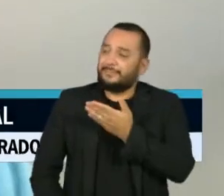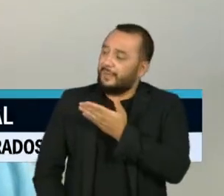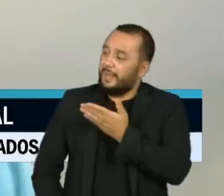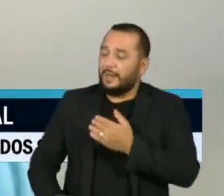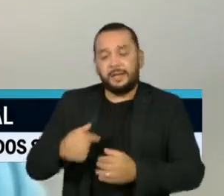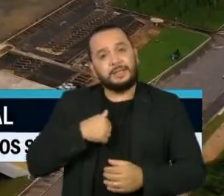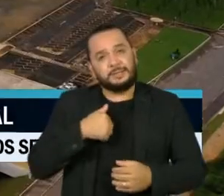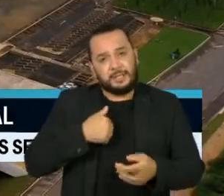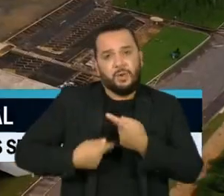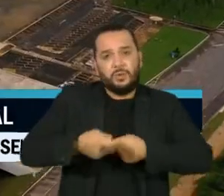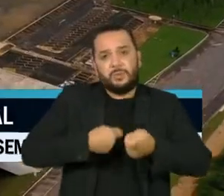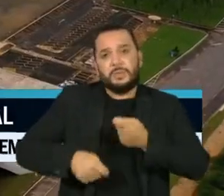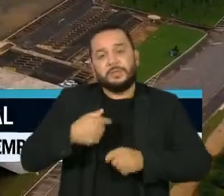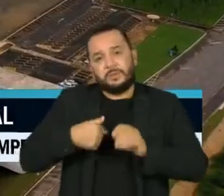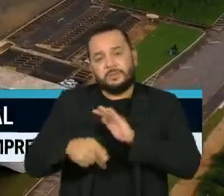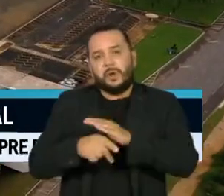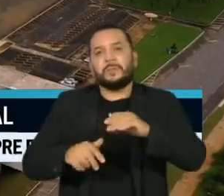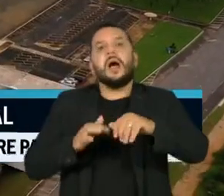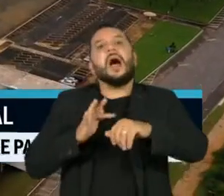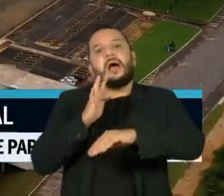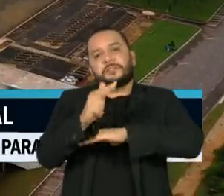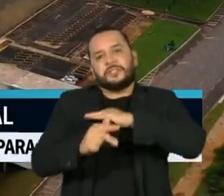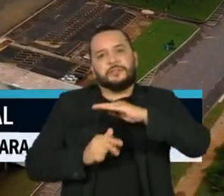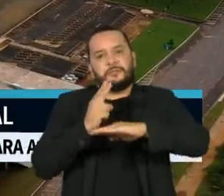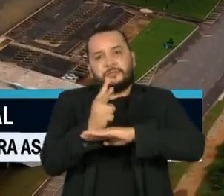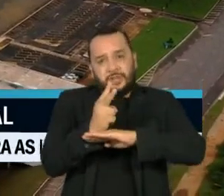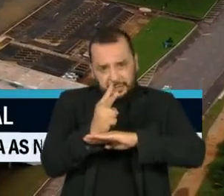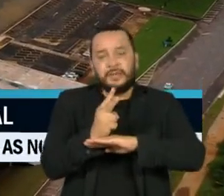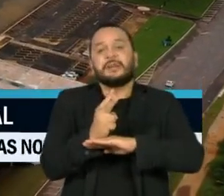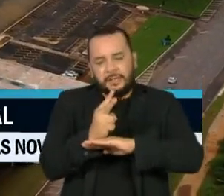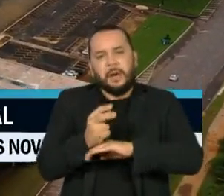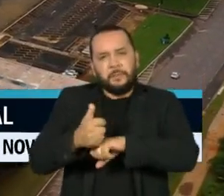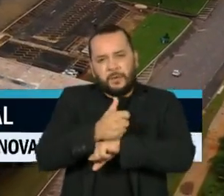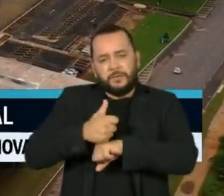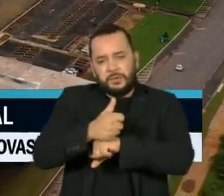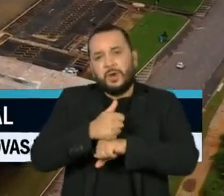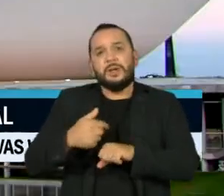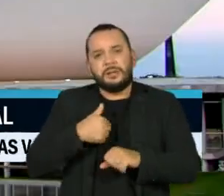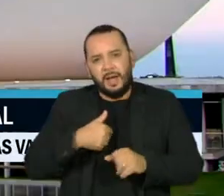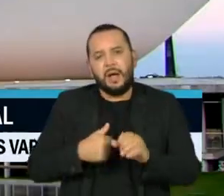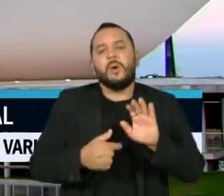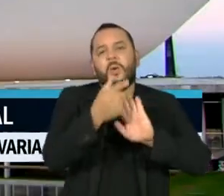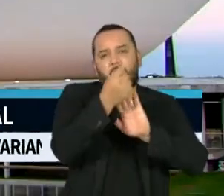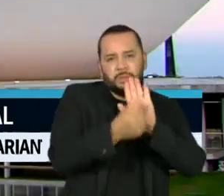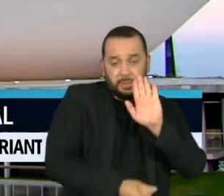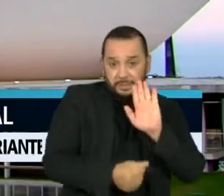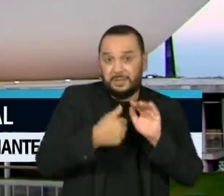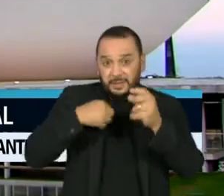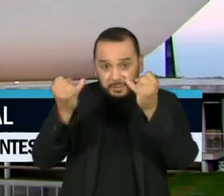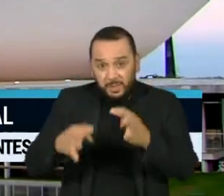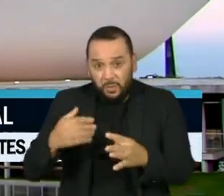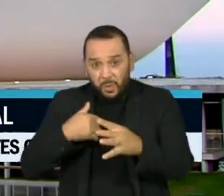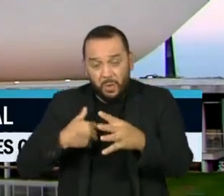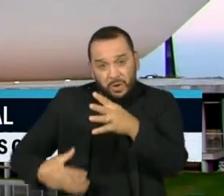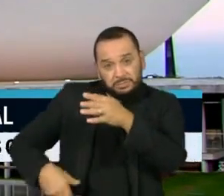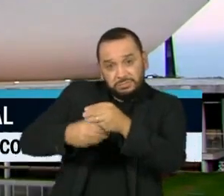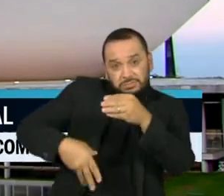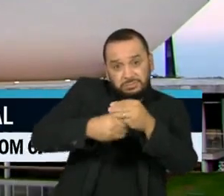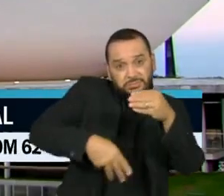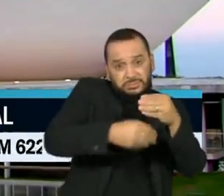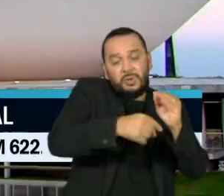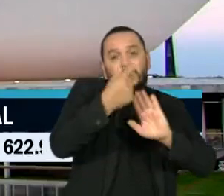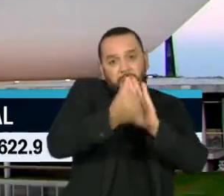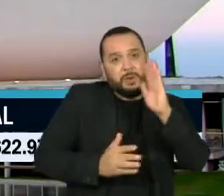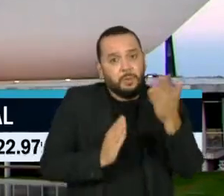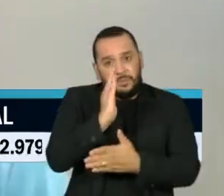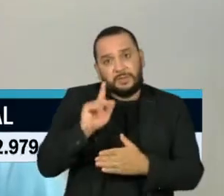Fundação Getúlio Vargas, especializado em contas públicas, diz que para adicionar novas despesas, só com a aprovação de um orçamento